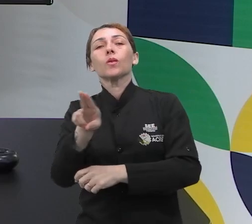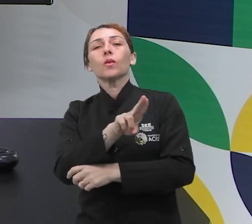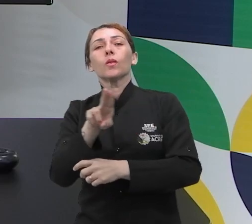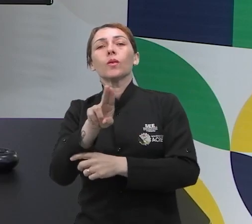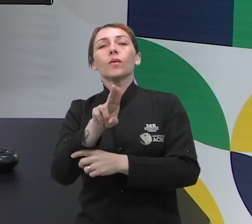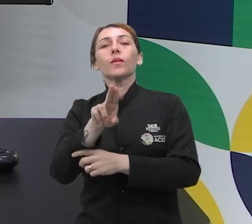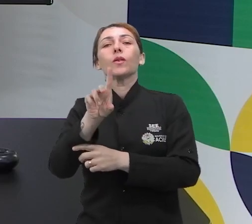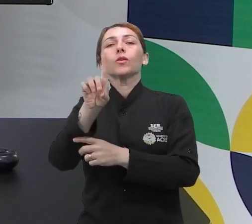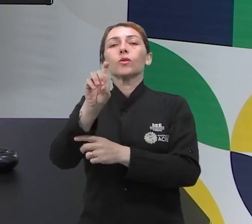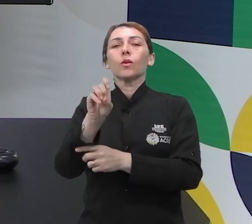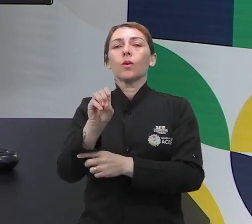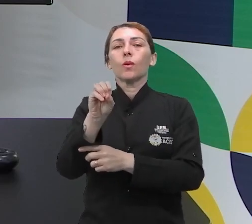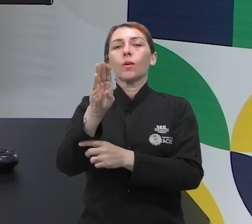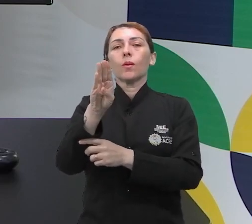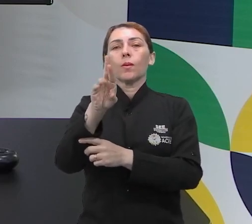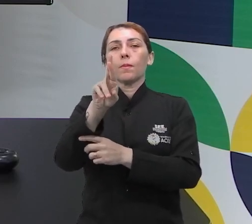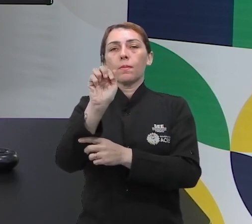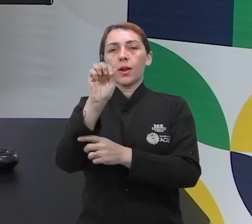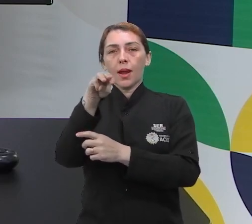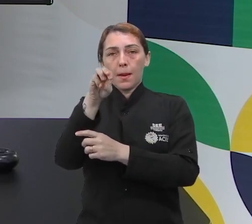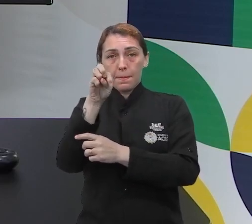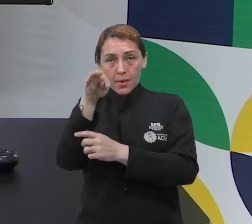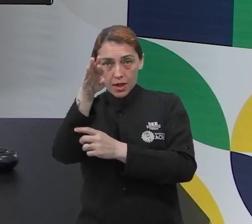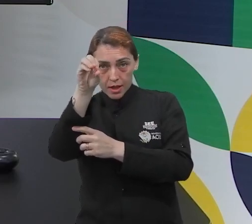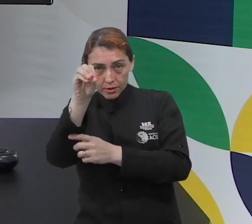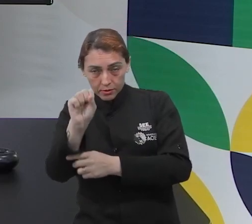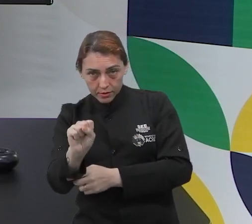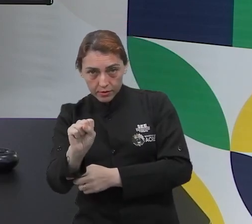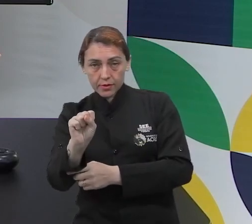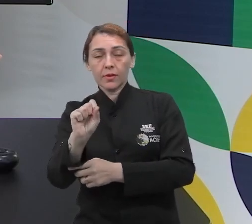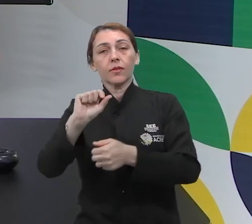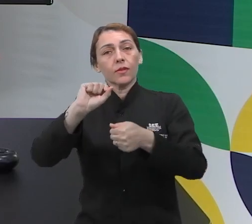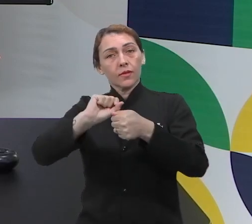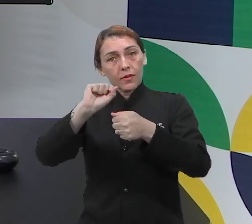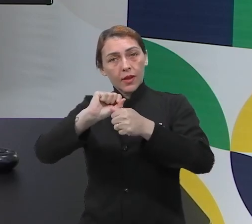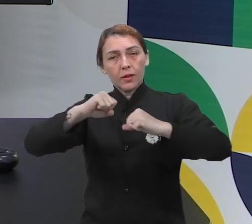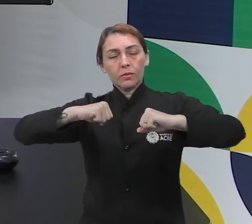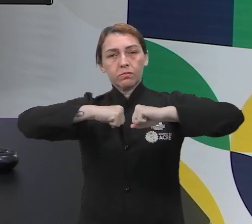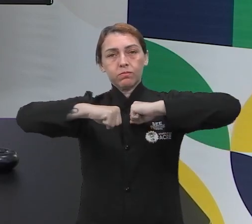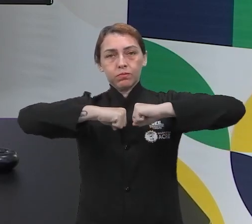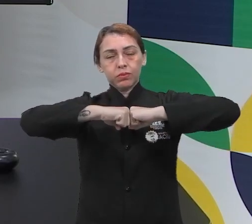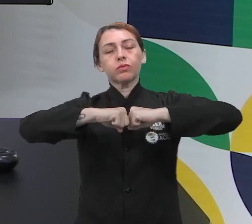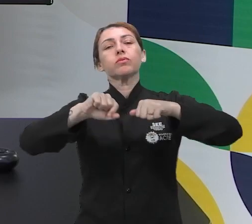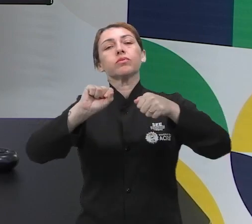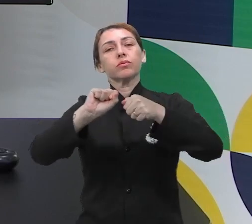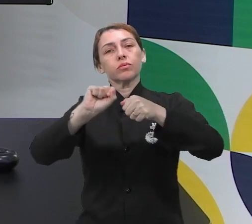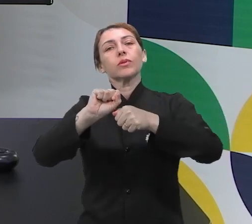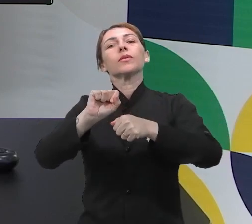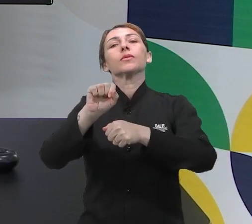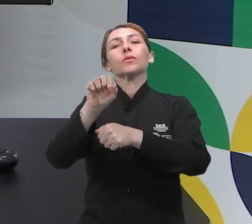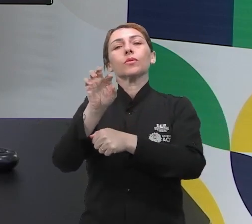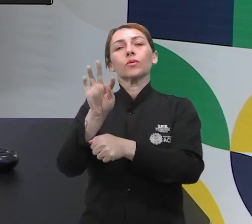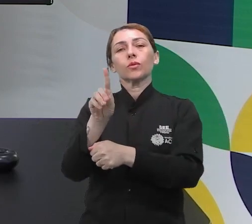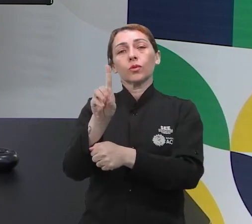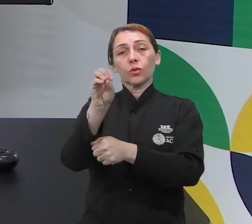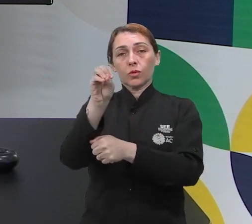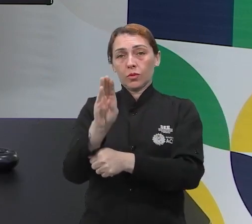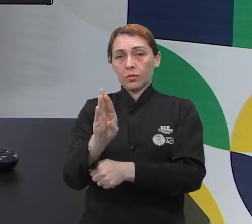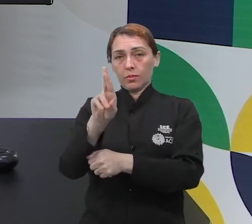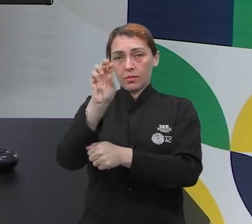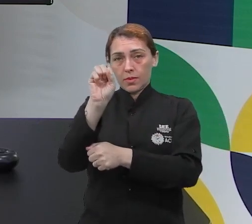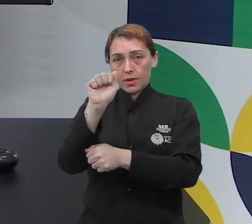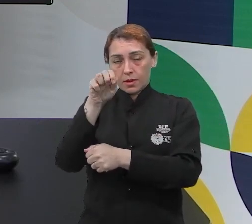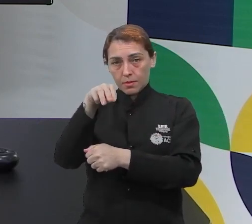de dobramentos, tá? Tectonismo que formam aí os dobramentos modernos. Então, as montanhas, elas são formadas